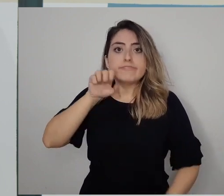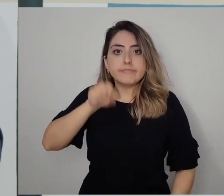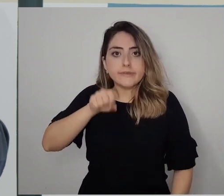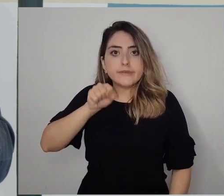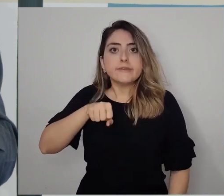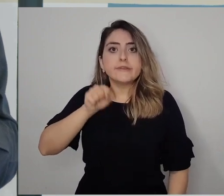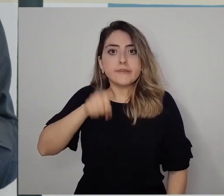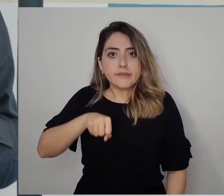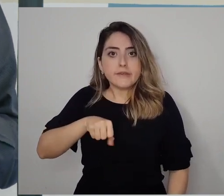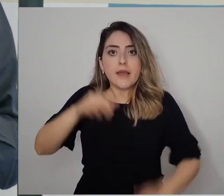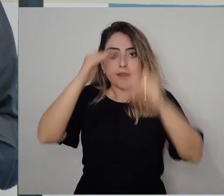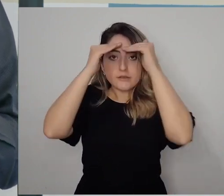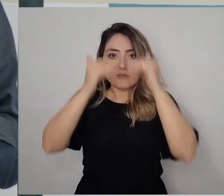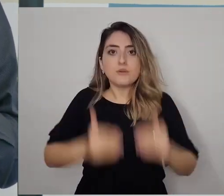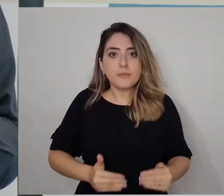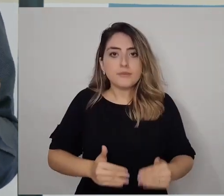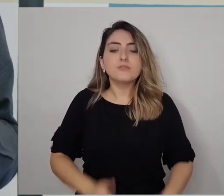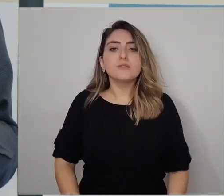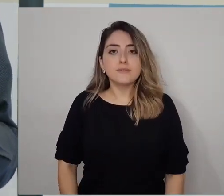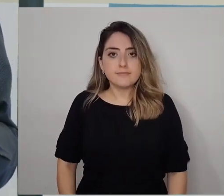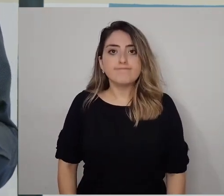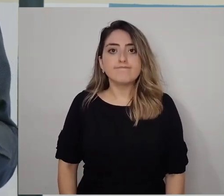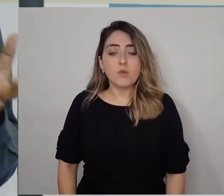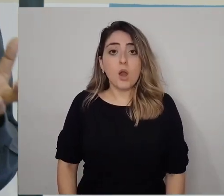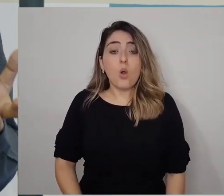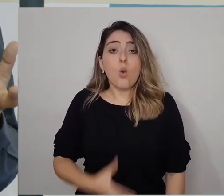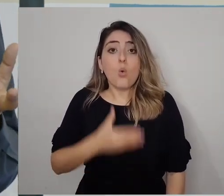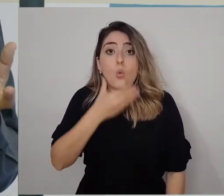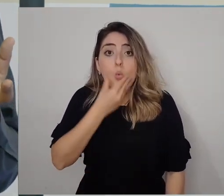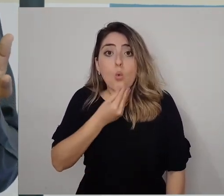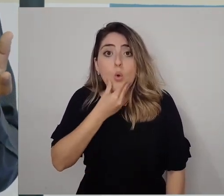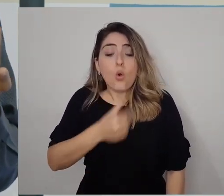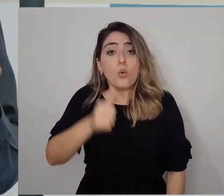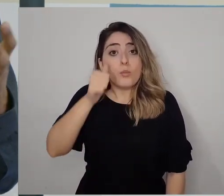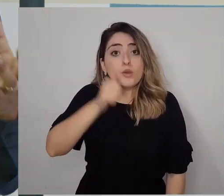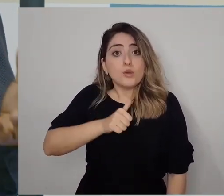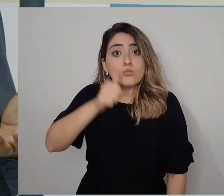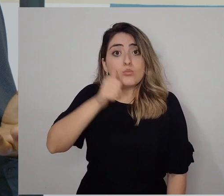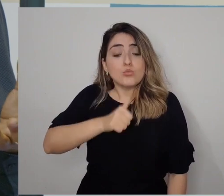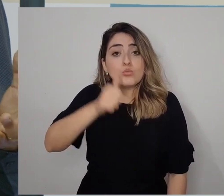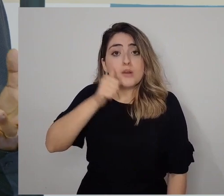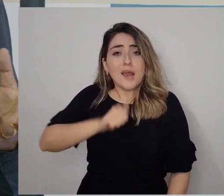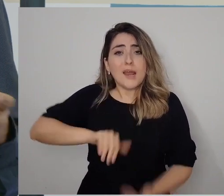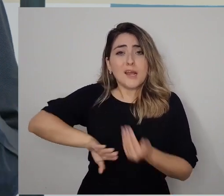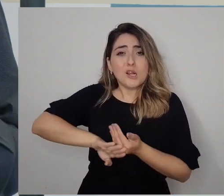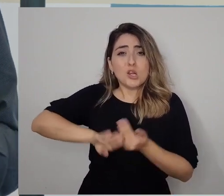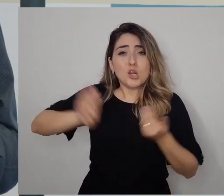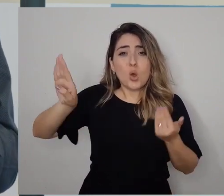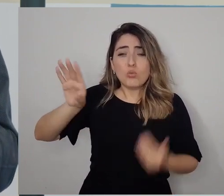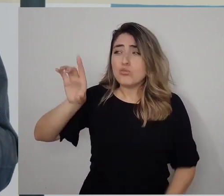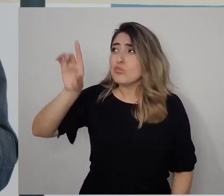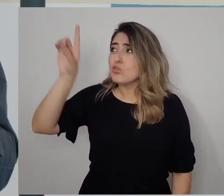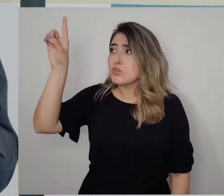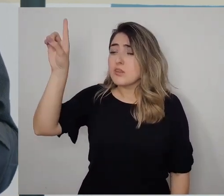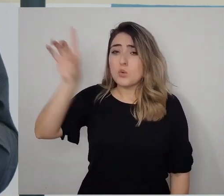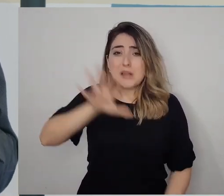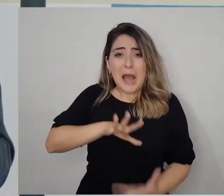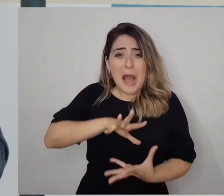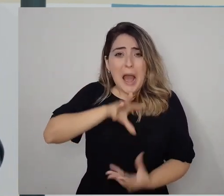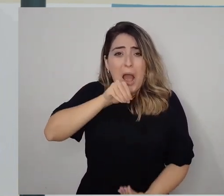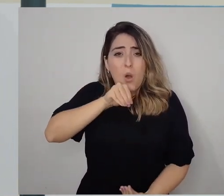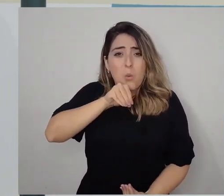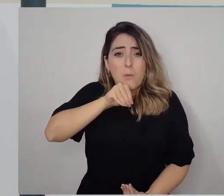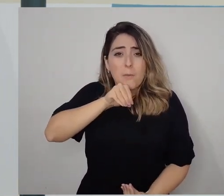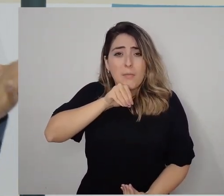Note, o homem sem Cristo, a mulher sem Cristo, eles estão mortos, mas eles vivem segundo o